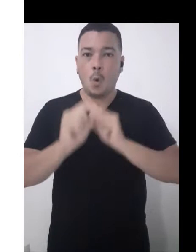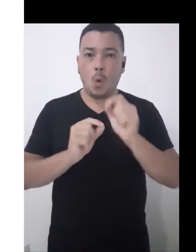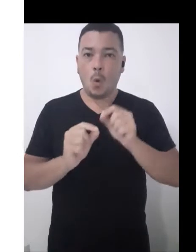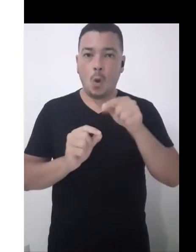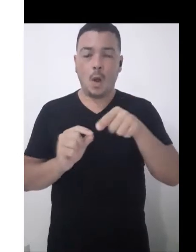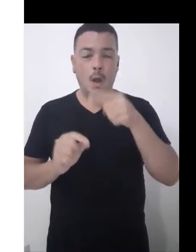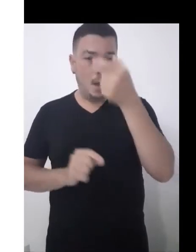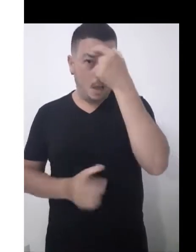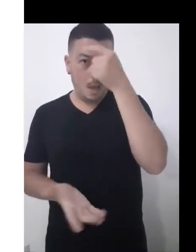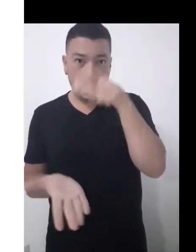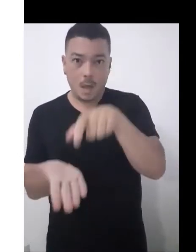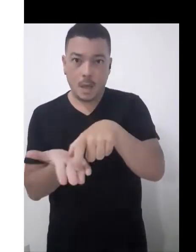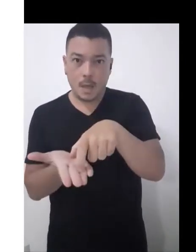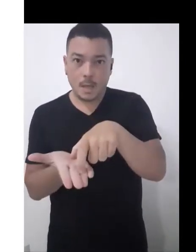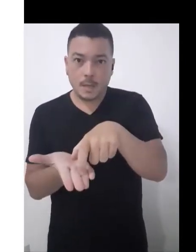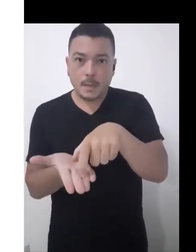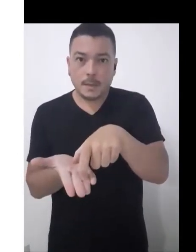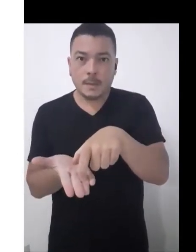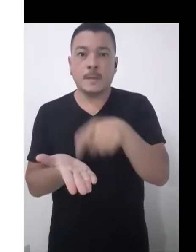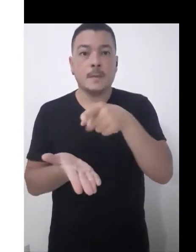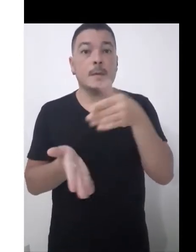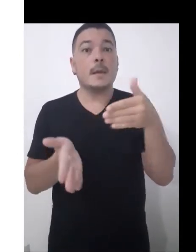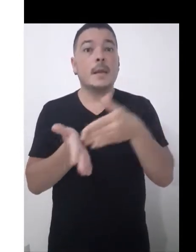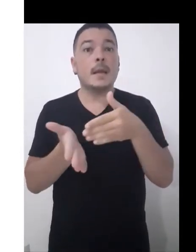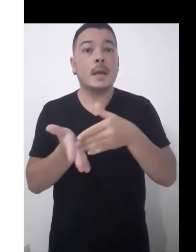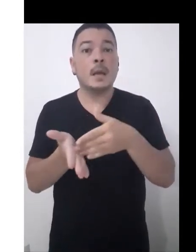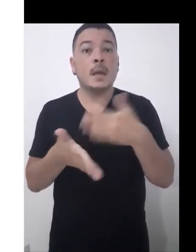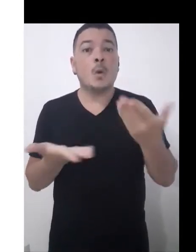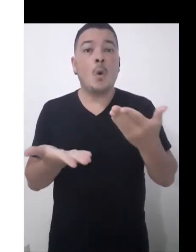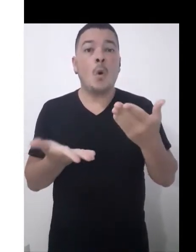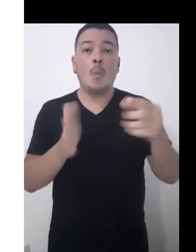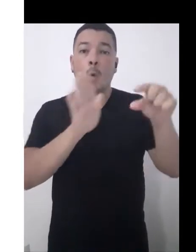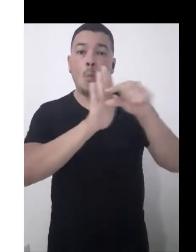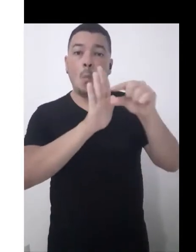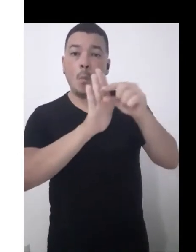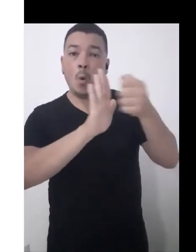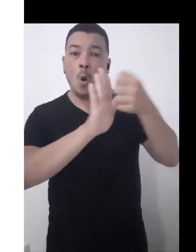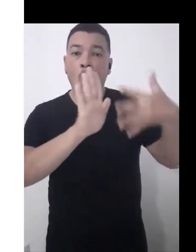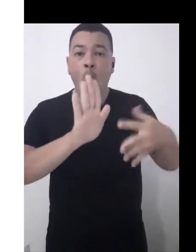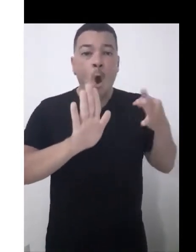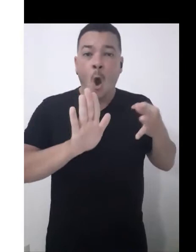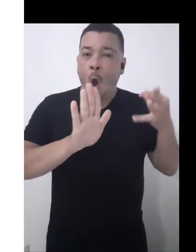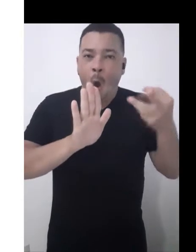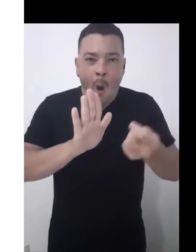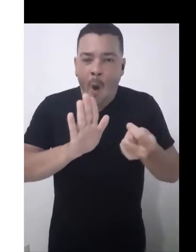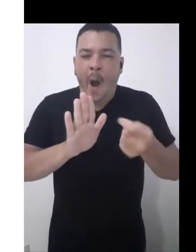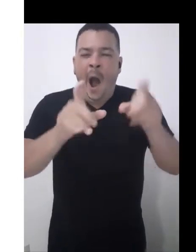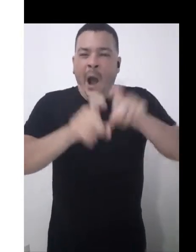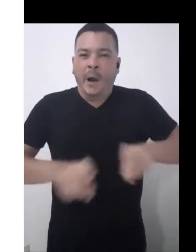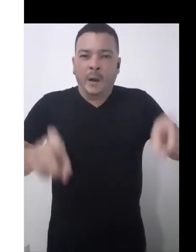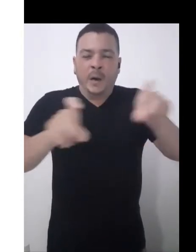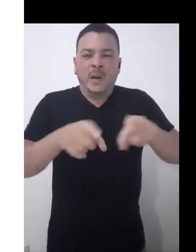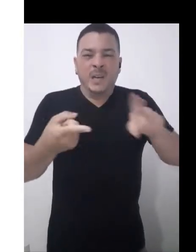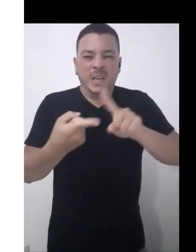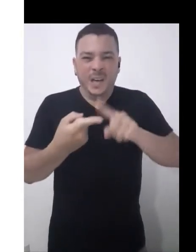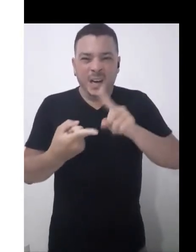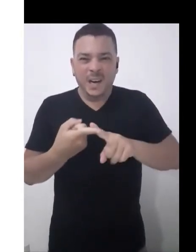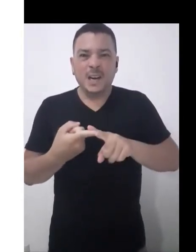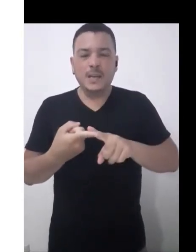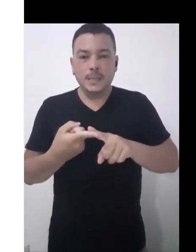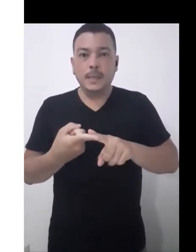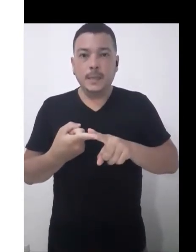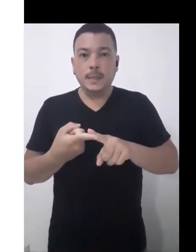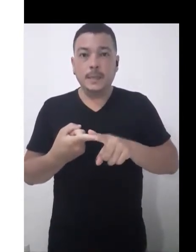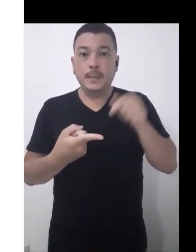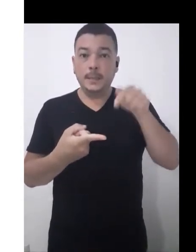RAM ela limita um software, né? Um programa, todo programa de computador, inclusive o sistema operacional,